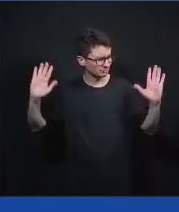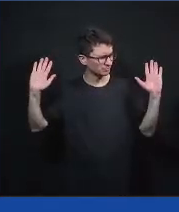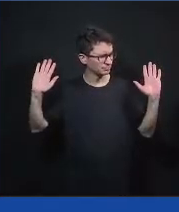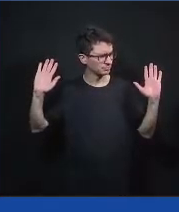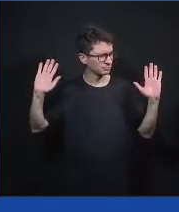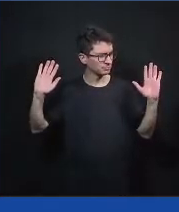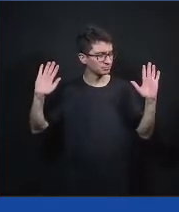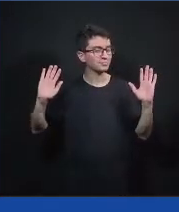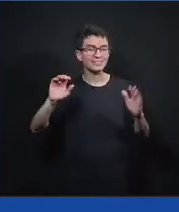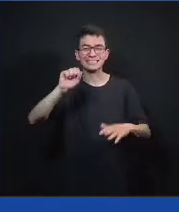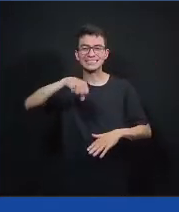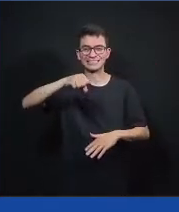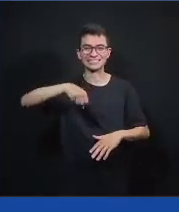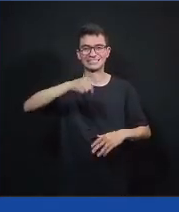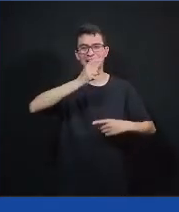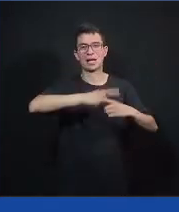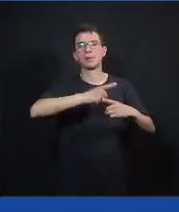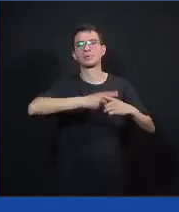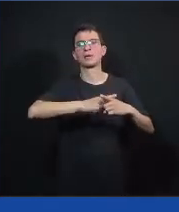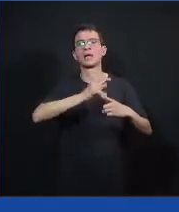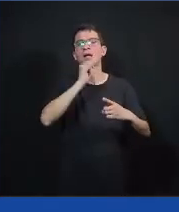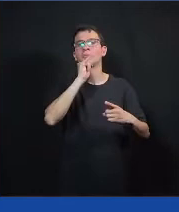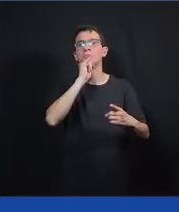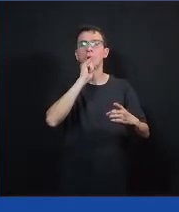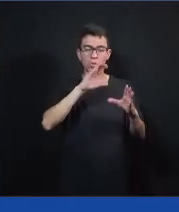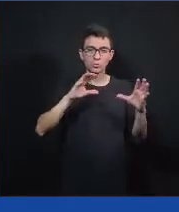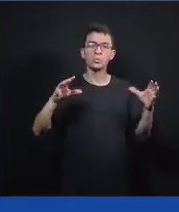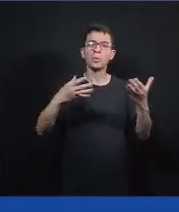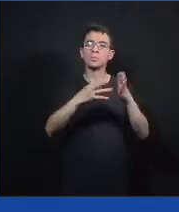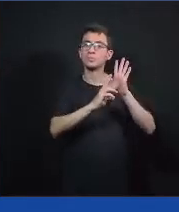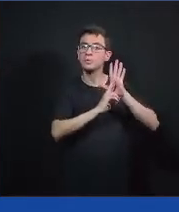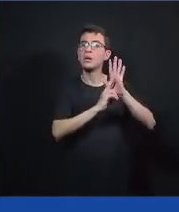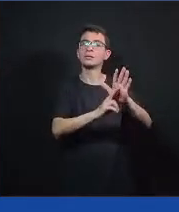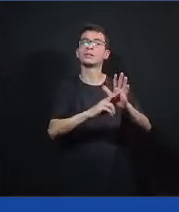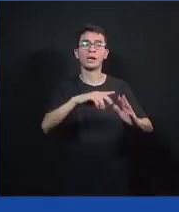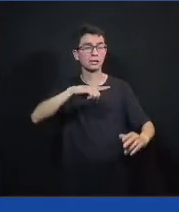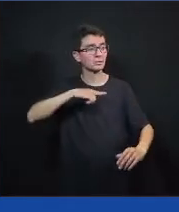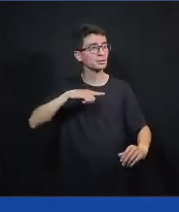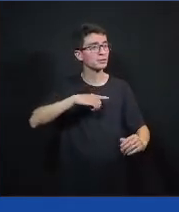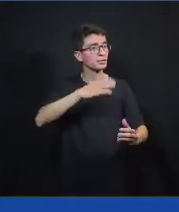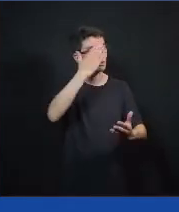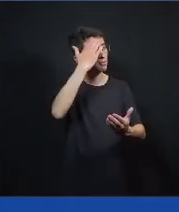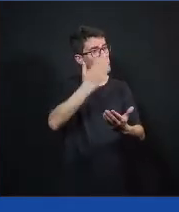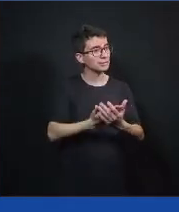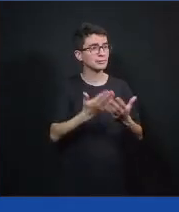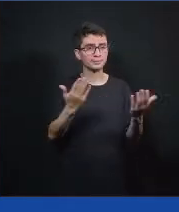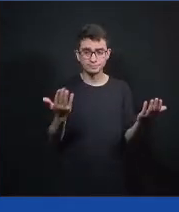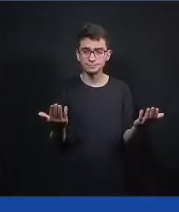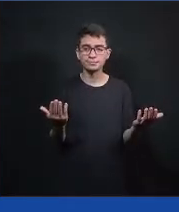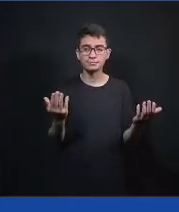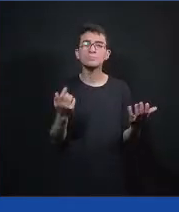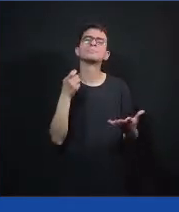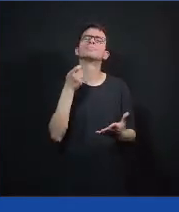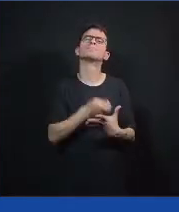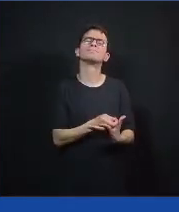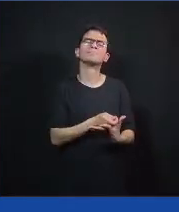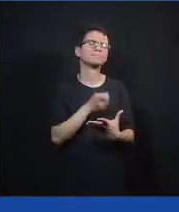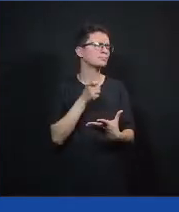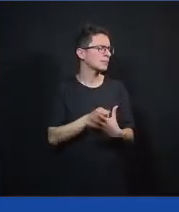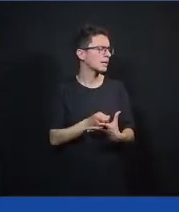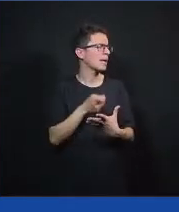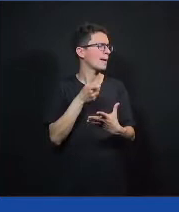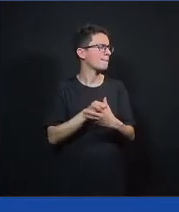a representação ela passa também por confiança. E ela passa pela necessidade da gente cobrar sempre mais